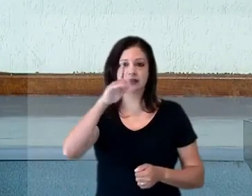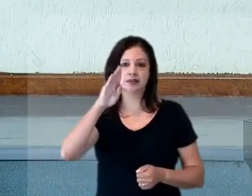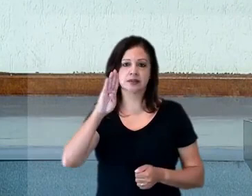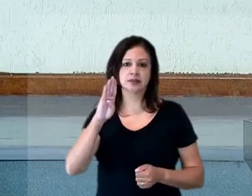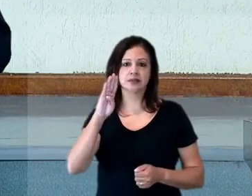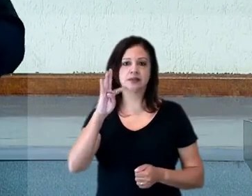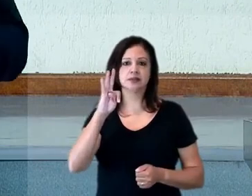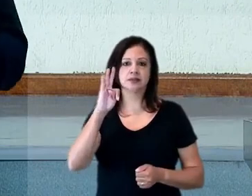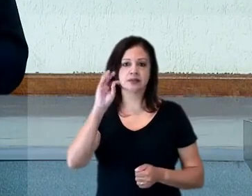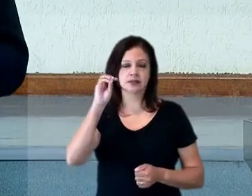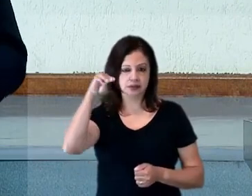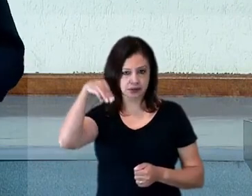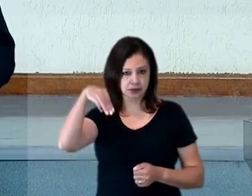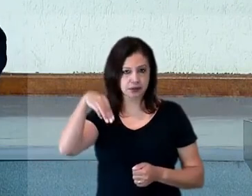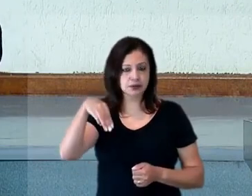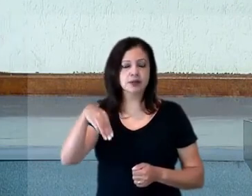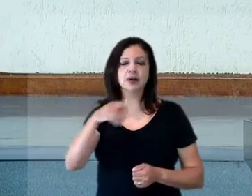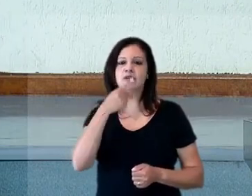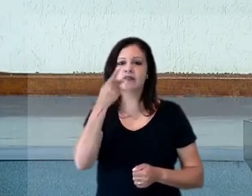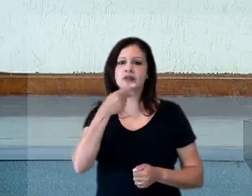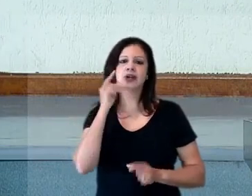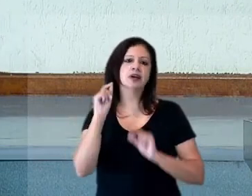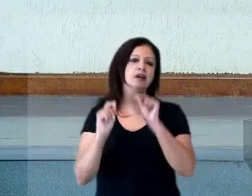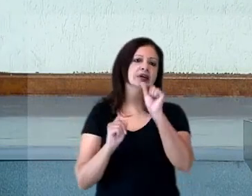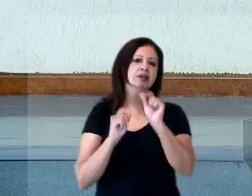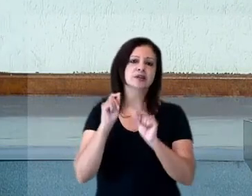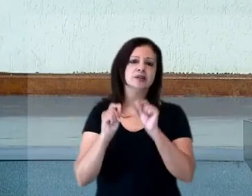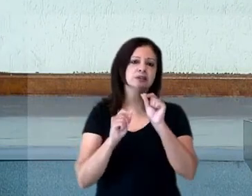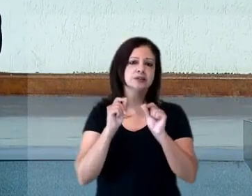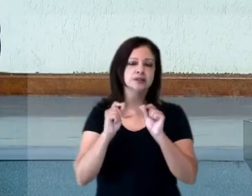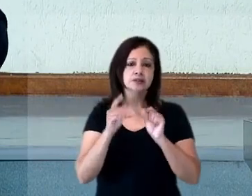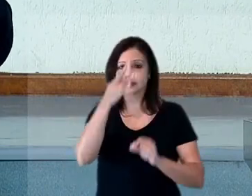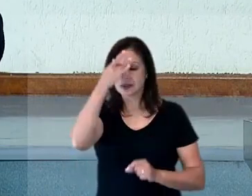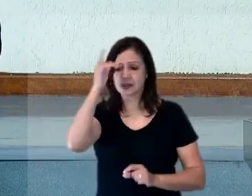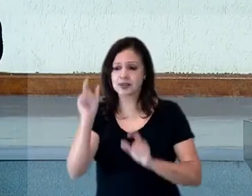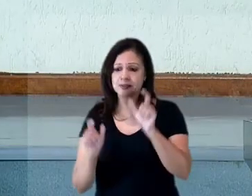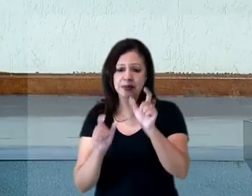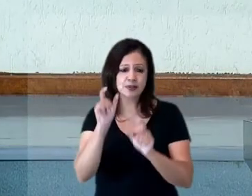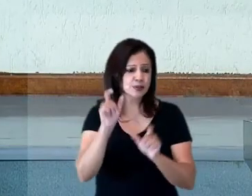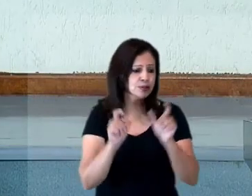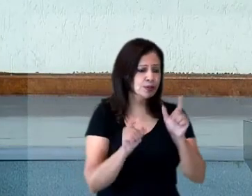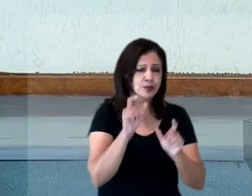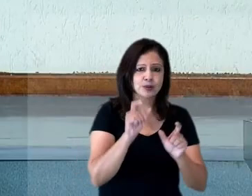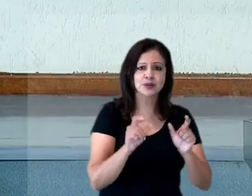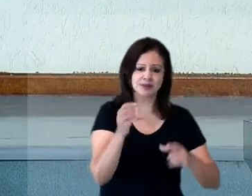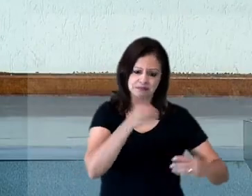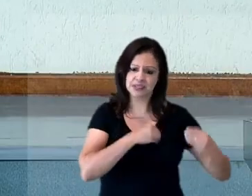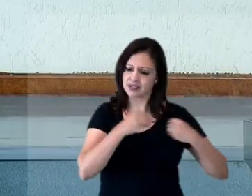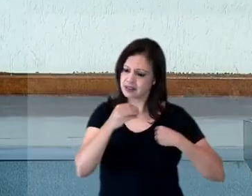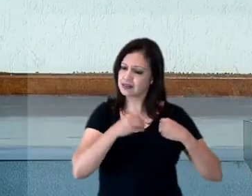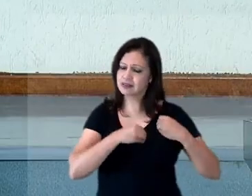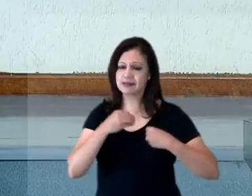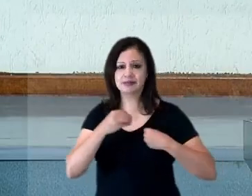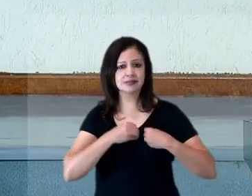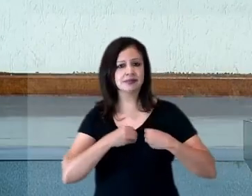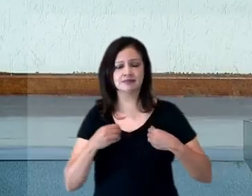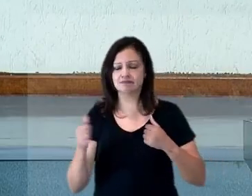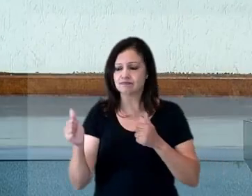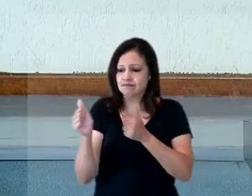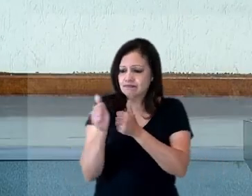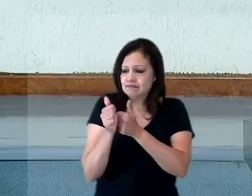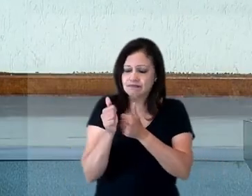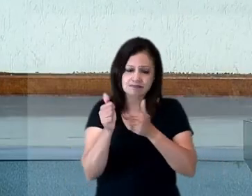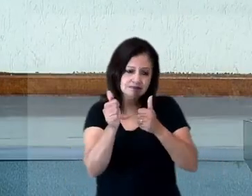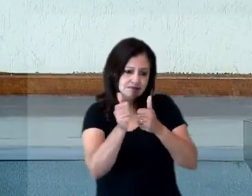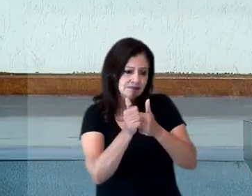dos pecadores de se assentar, de estar perto, de que essas pessoas devem também